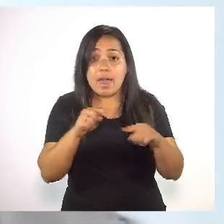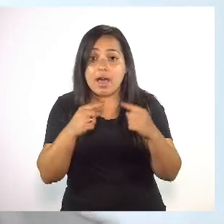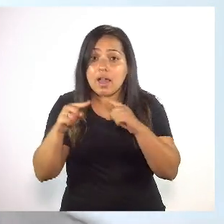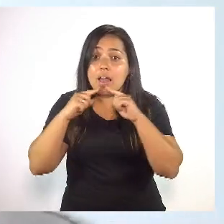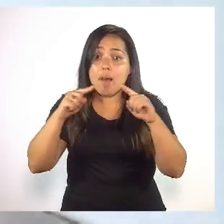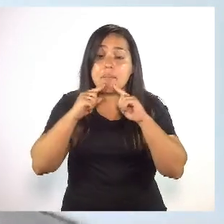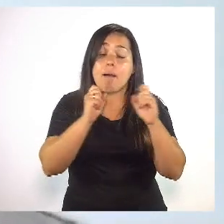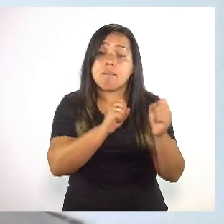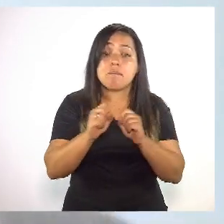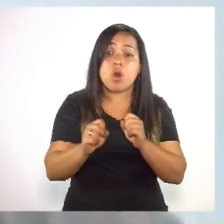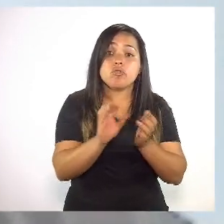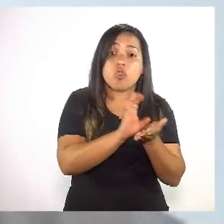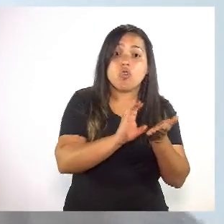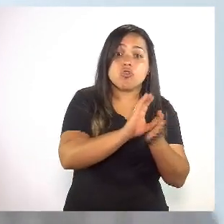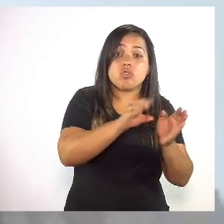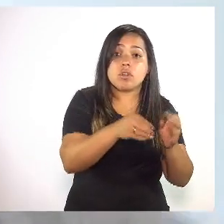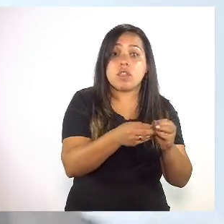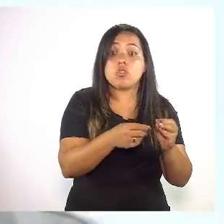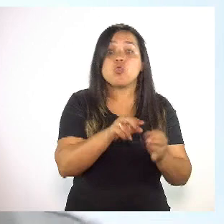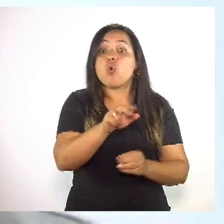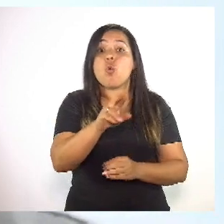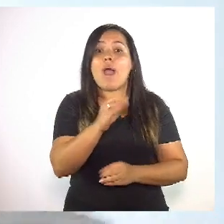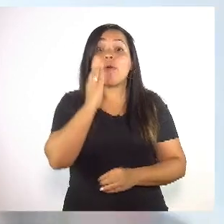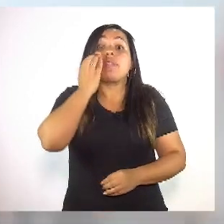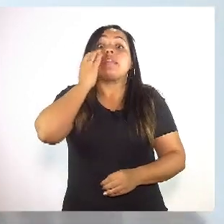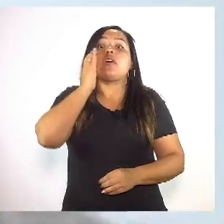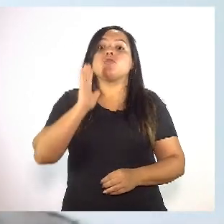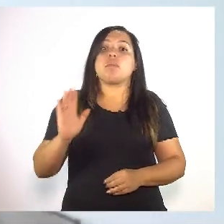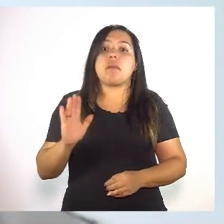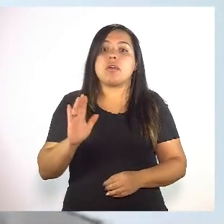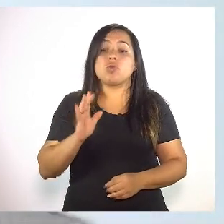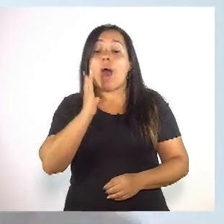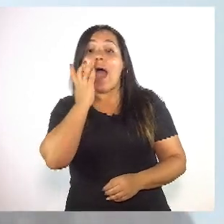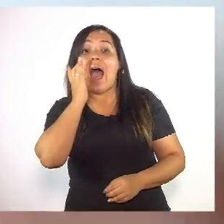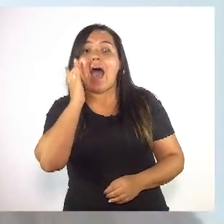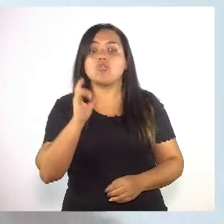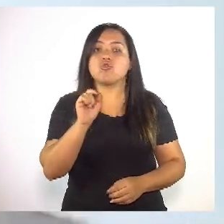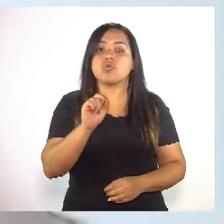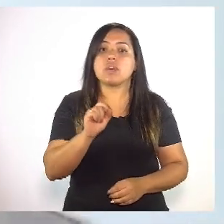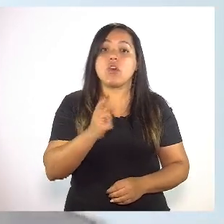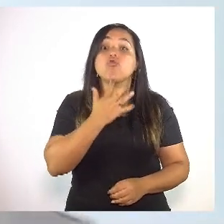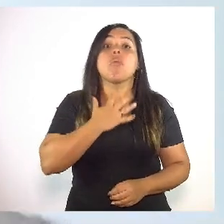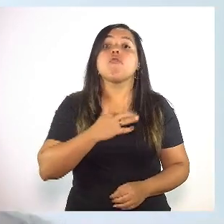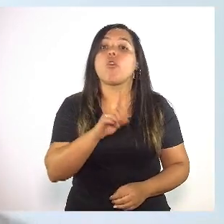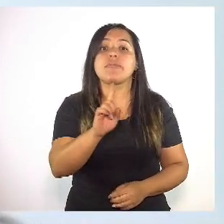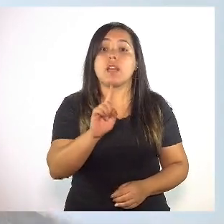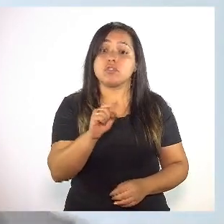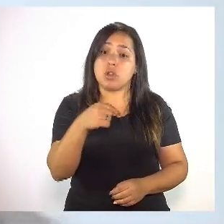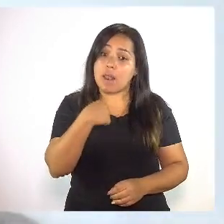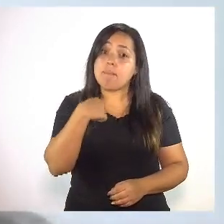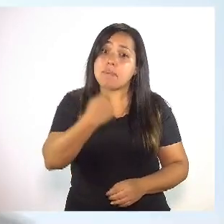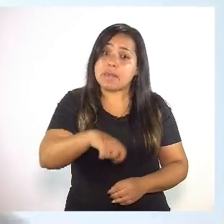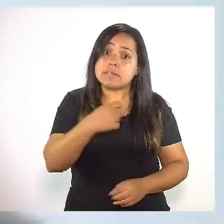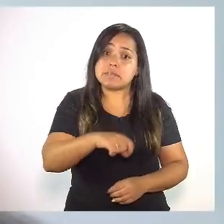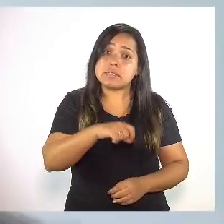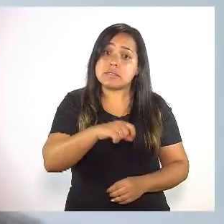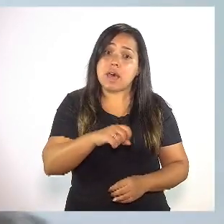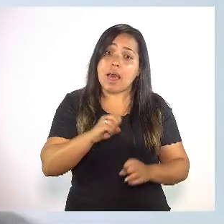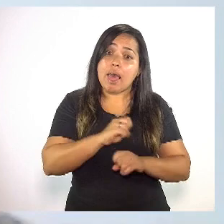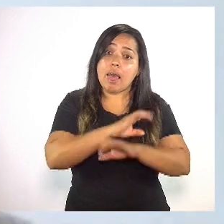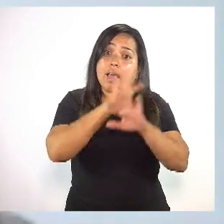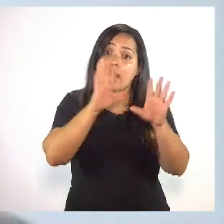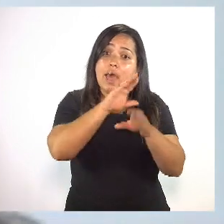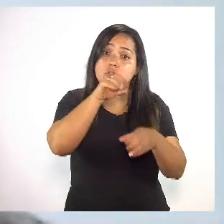inconstitucionalidade de uma lei não depende de uma interpretação, de uma suposição ou de uma vontade. Ela tem que estar definida